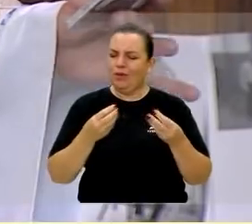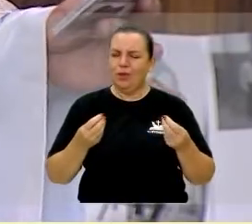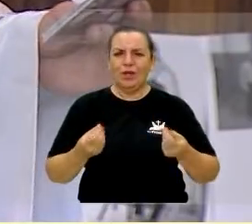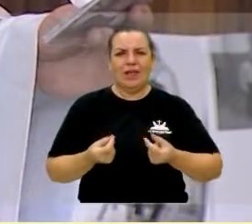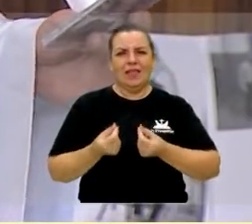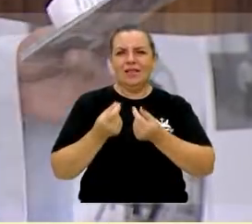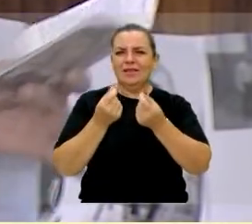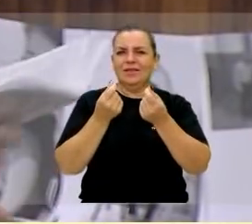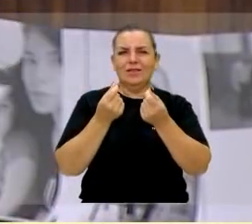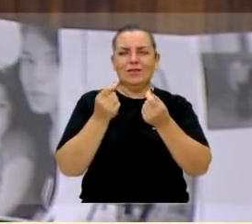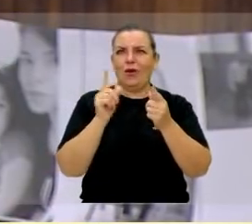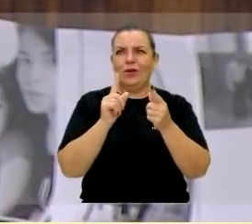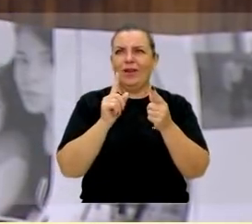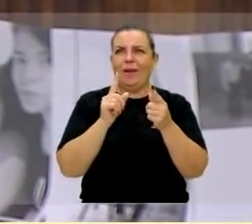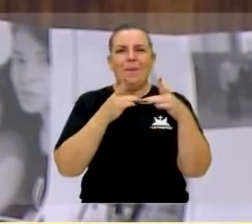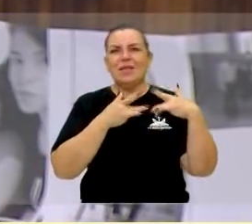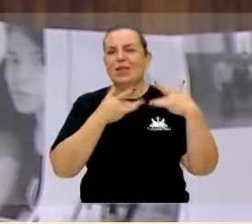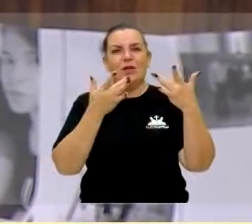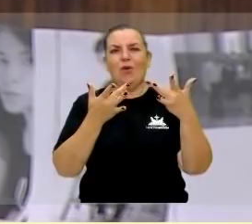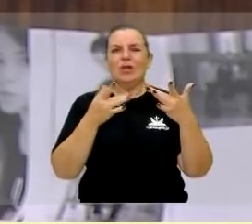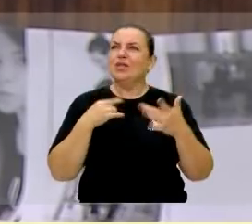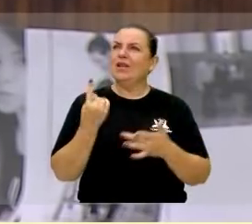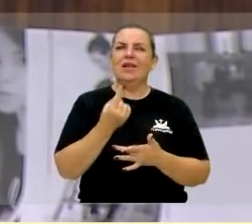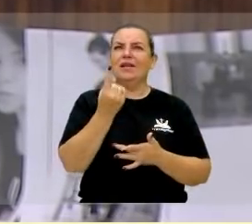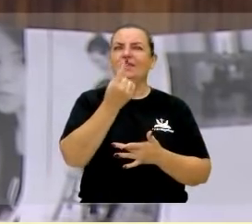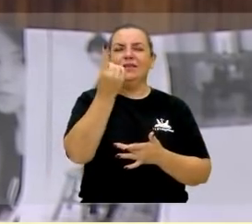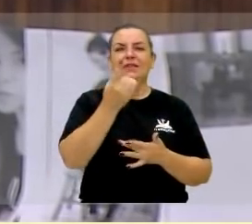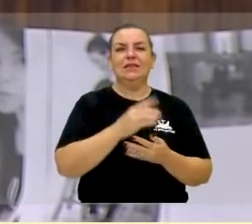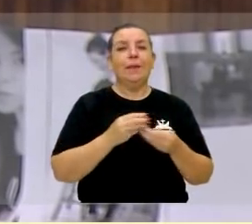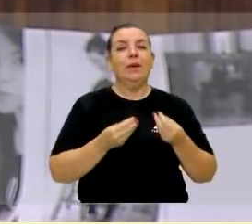imenso de misericórdia para lhes dar.